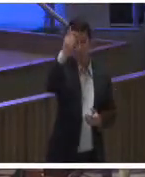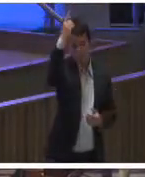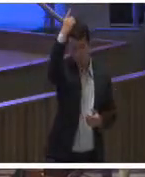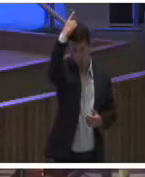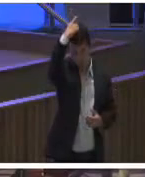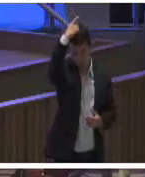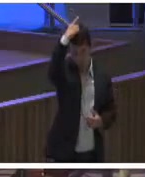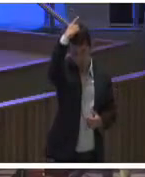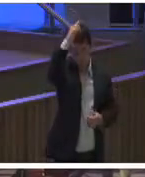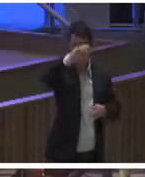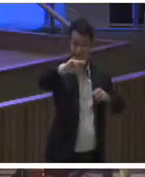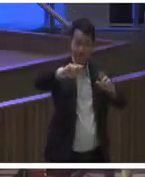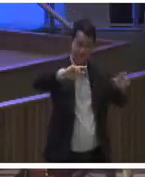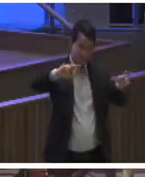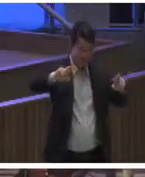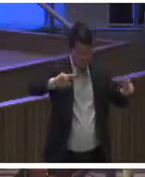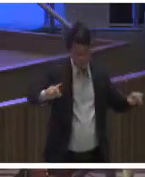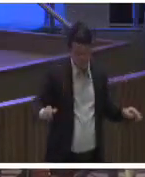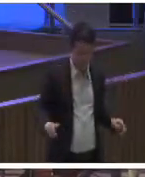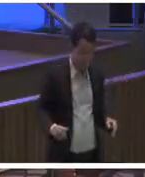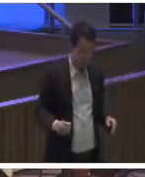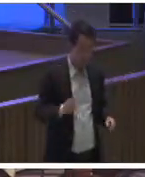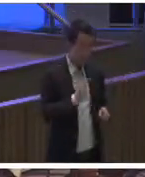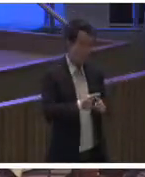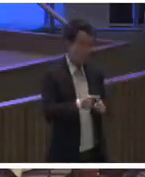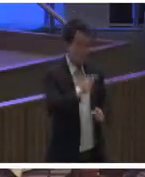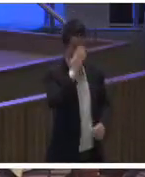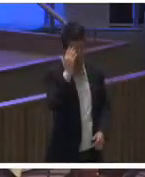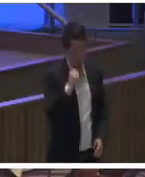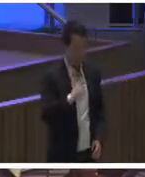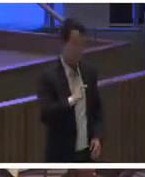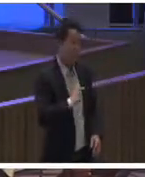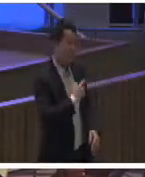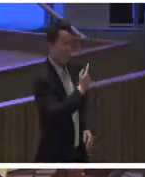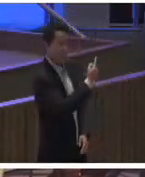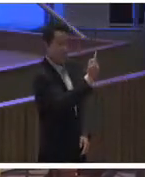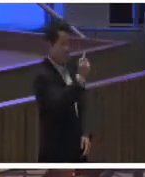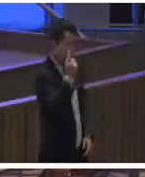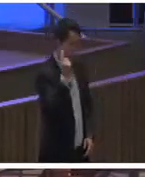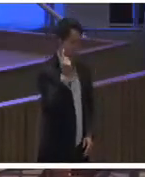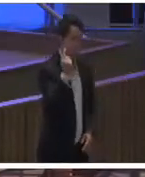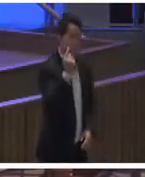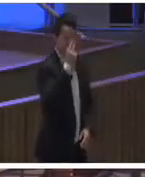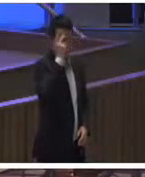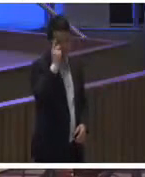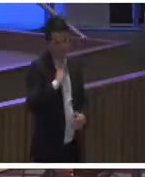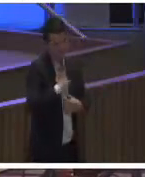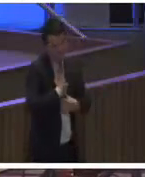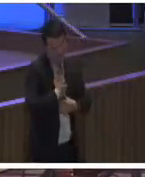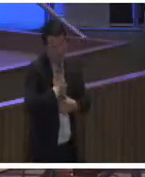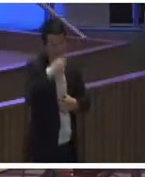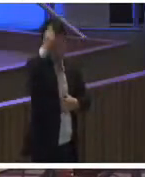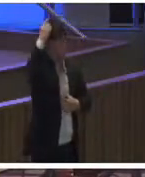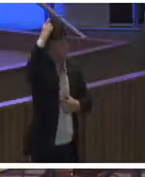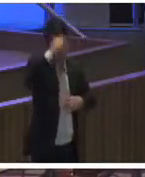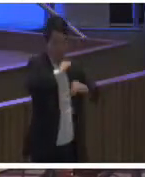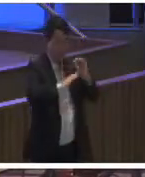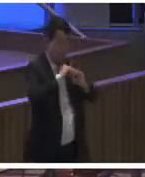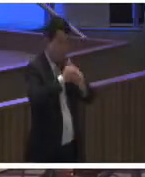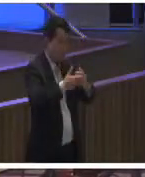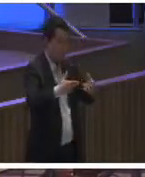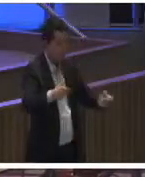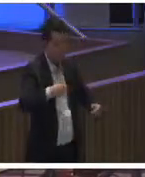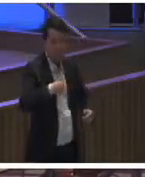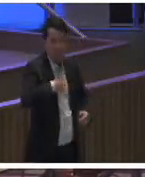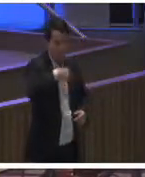meio da igreja, através do quebrantamento, da transformação de vidas, Paulo afirma que outra arma espiritual